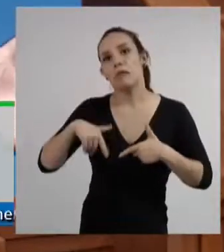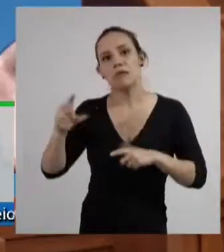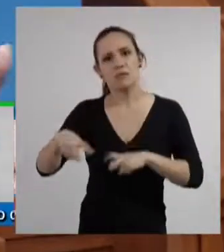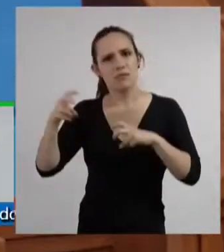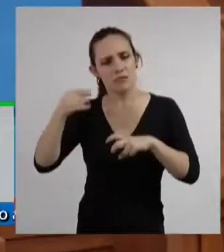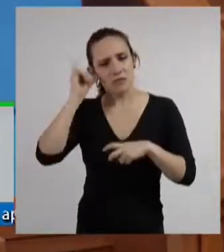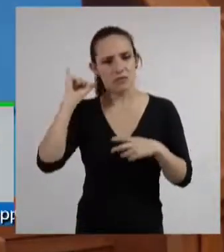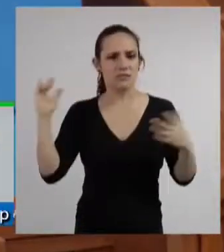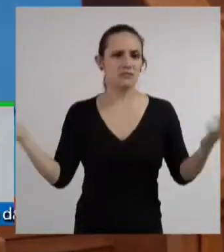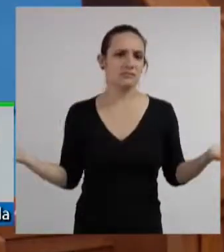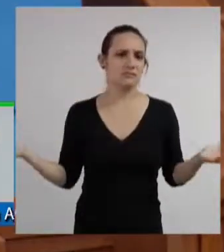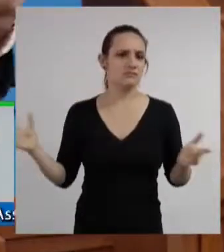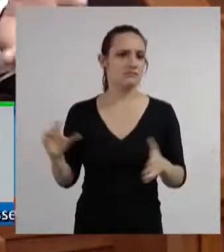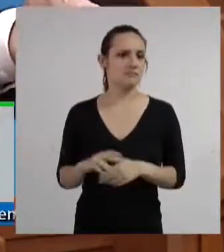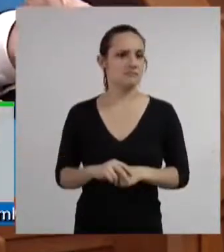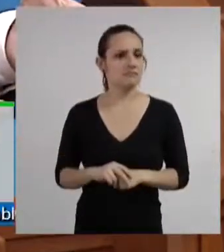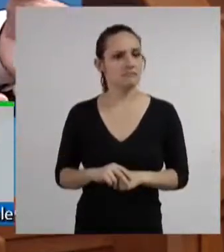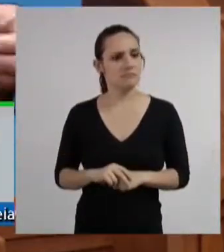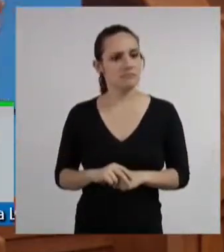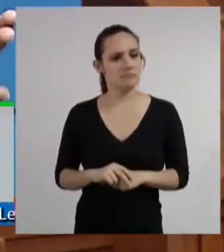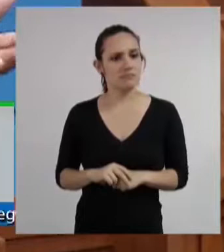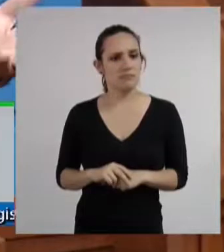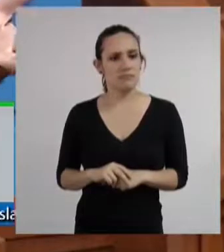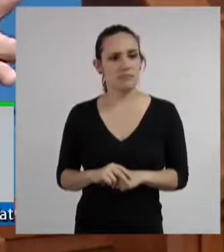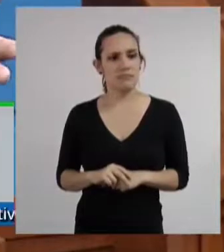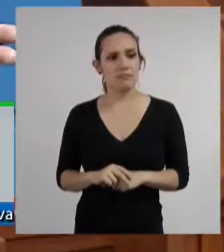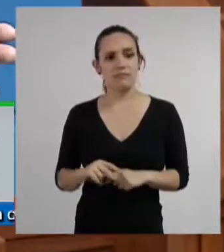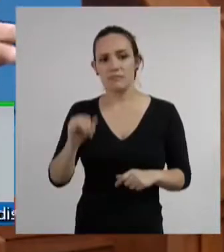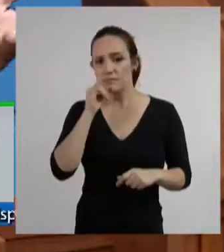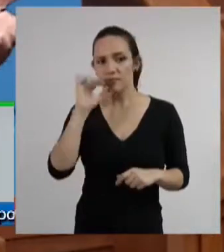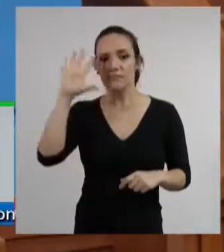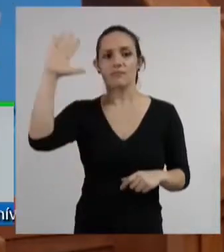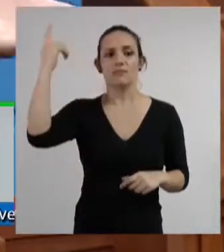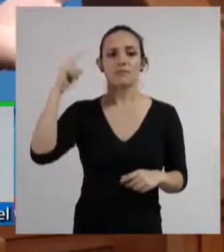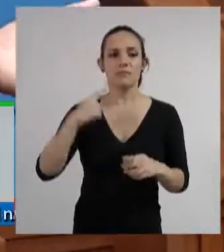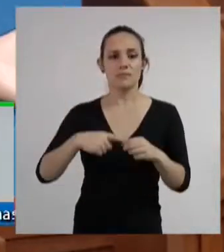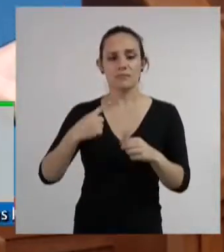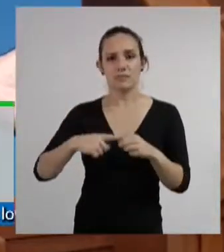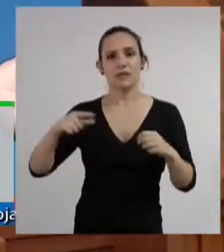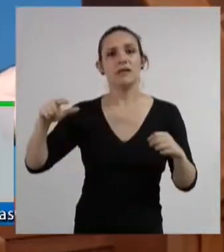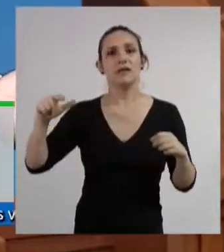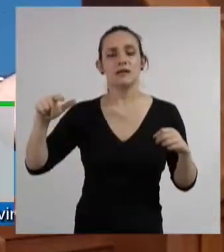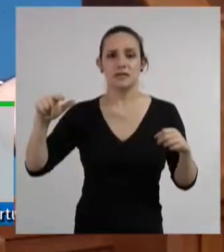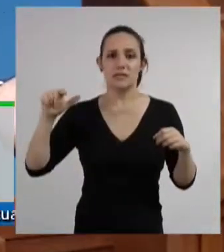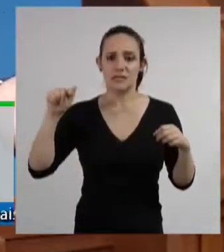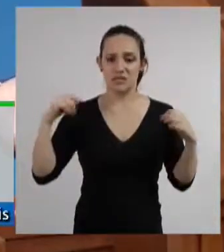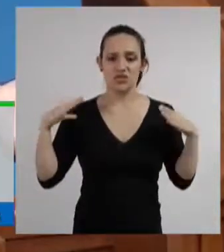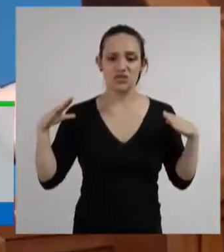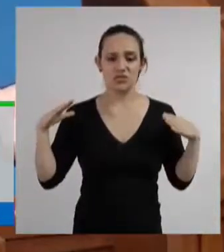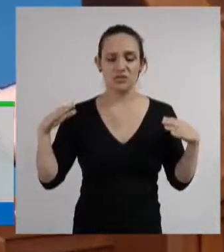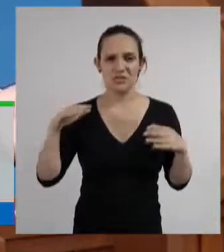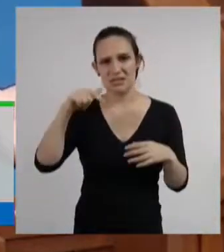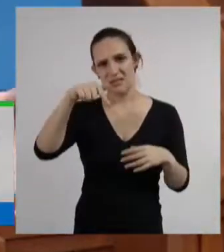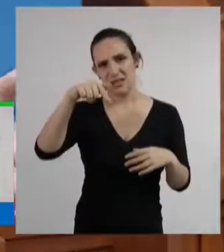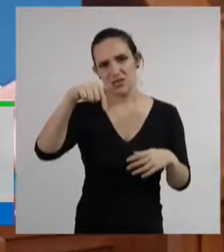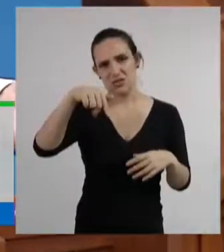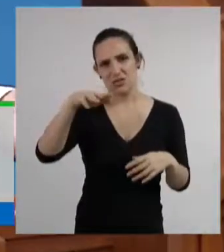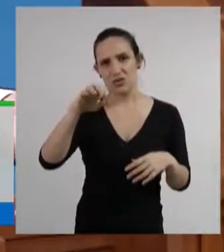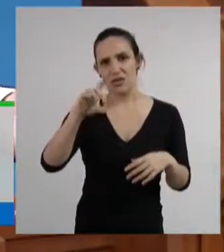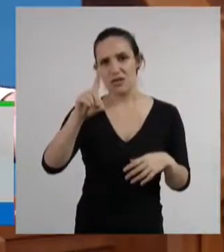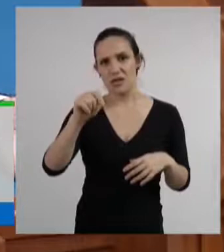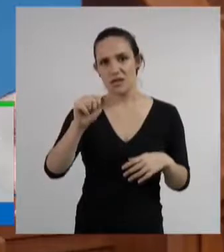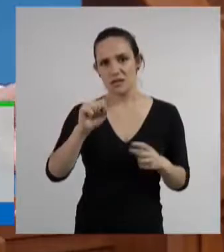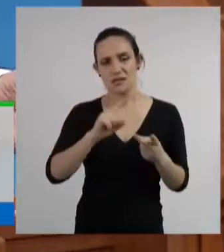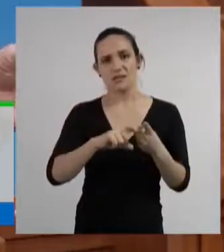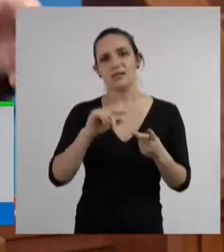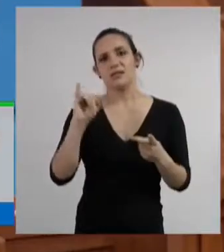Como que não, deputado? O que aconteceu em Sete Quedas, em Iguatemi, é isso que eu estou falando aqui. É isso que eu estou